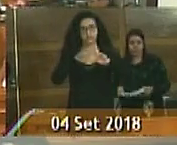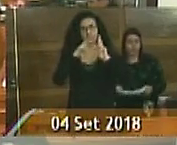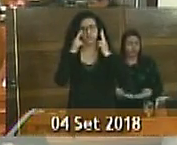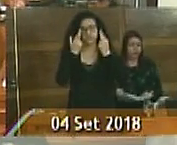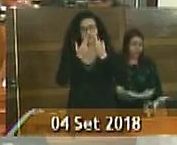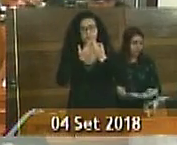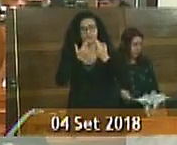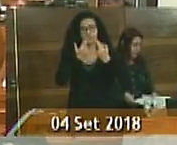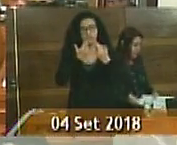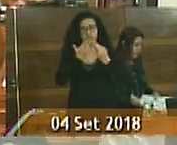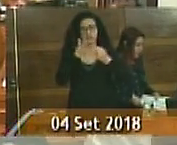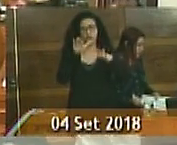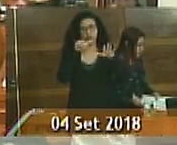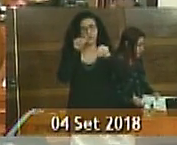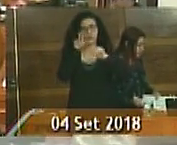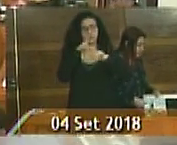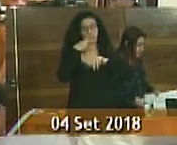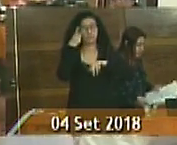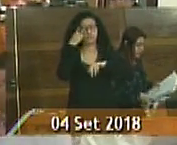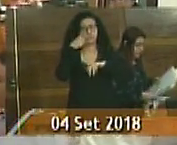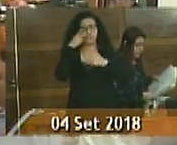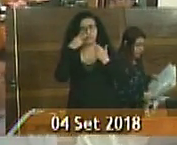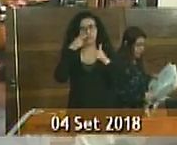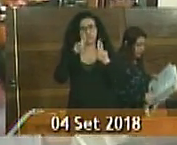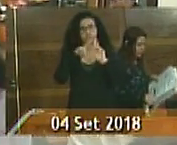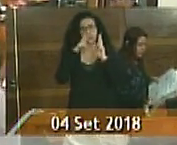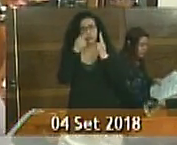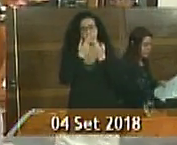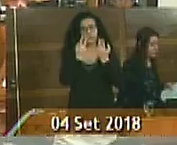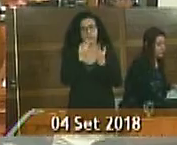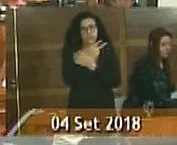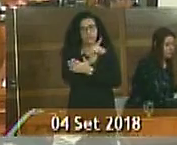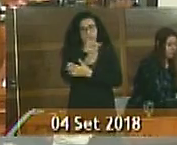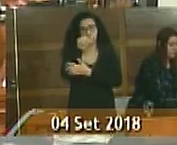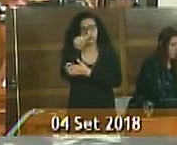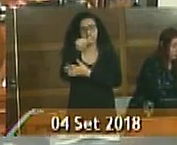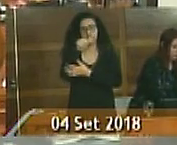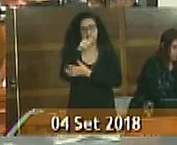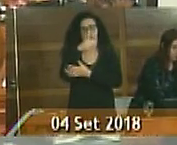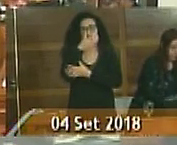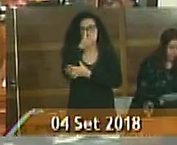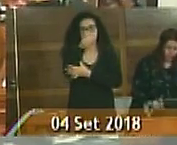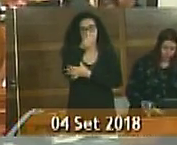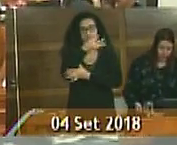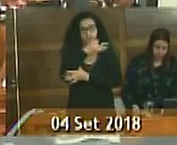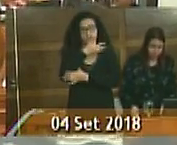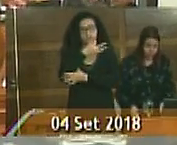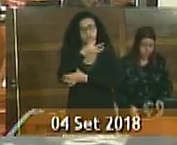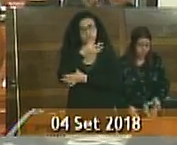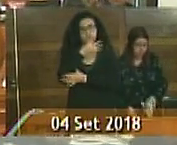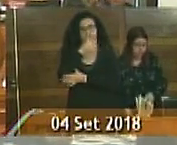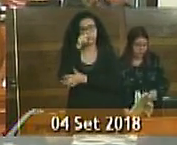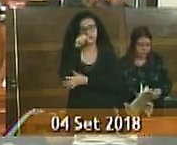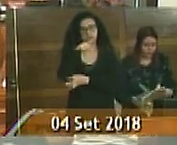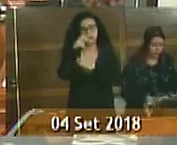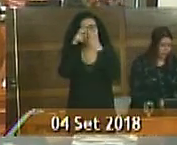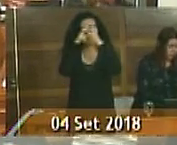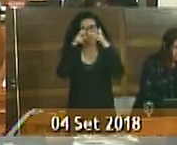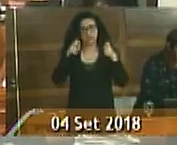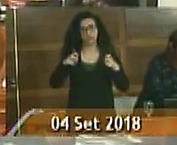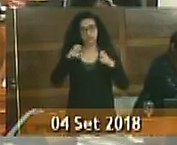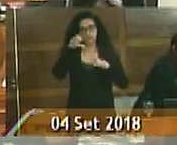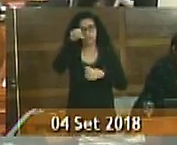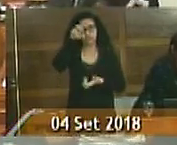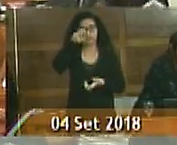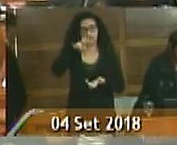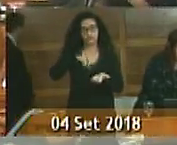sessão, convocando os senhores vereadores para a próxima a ser realizada no dia 6 de setembro do corrente ano, às